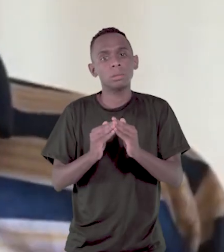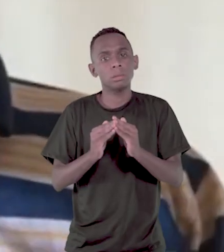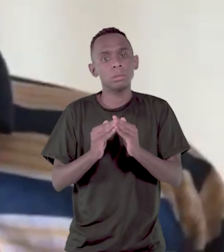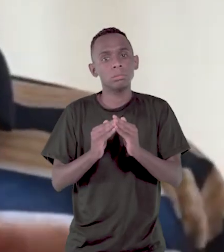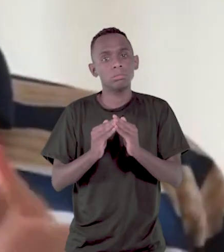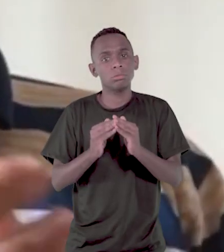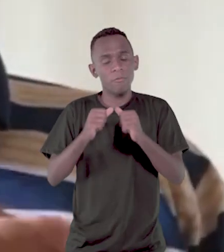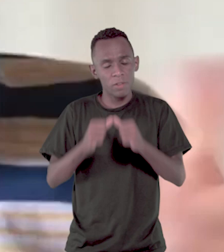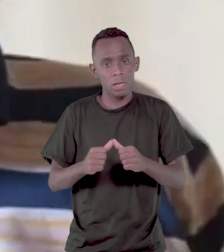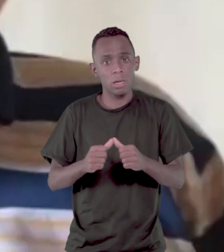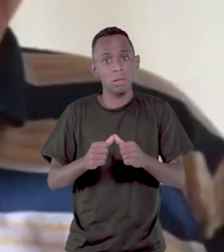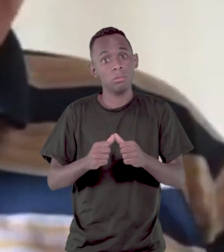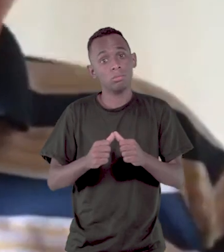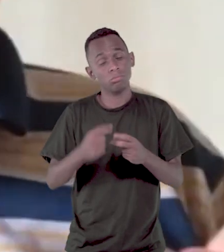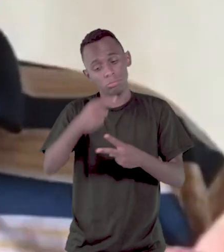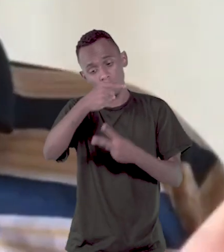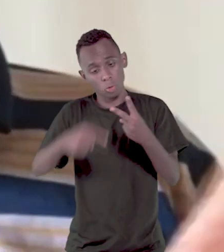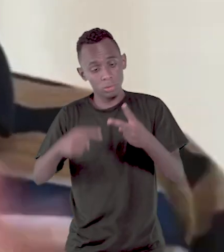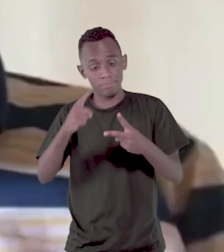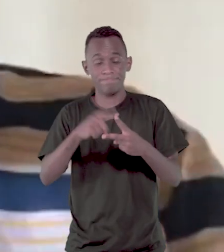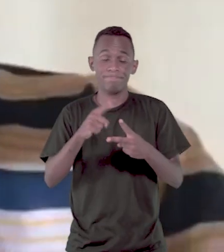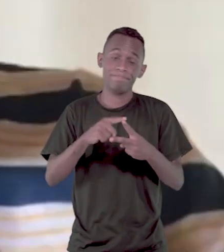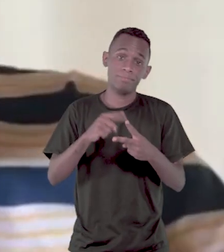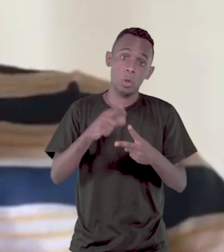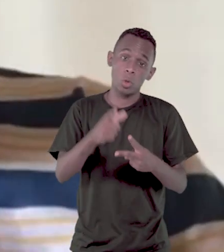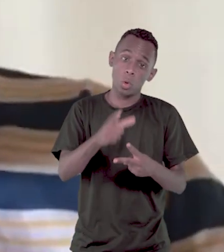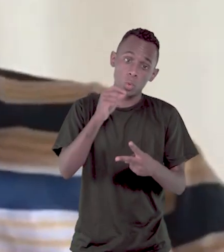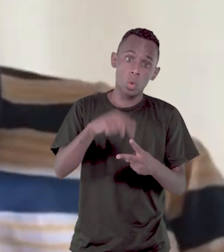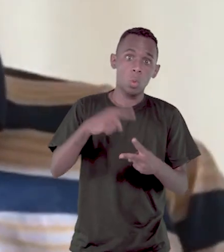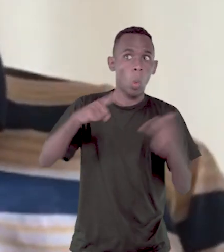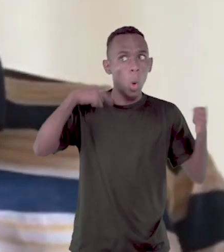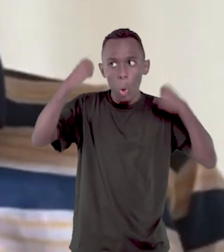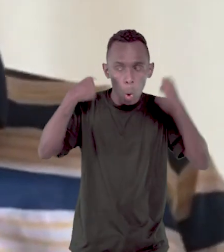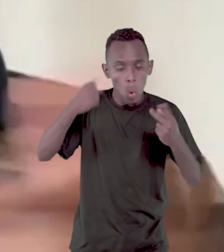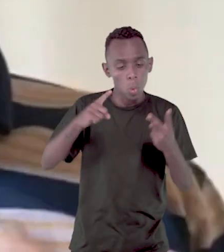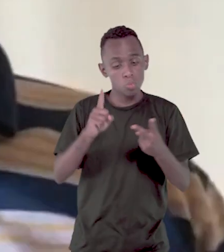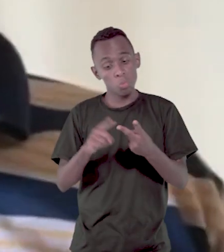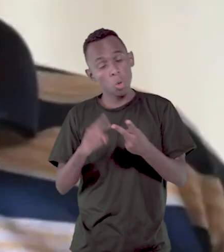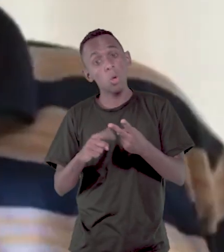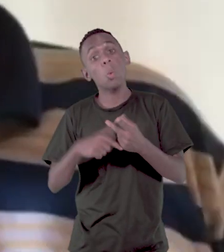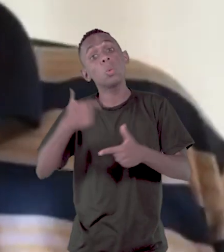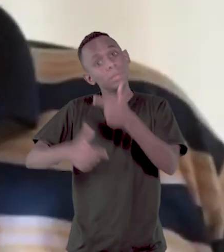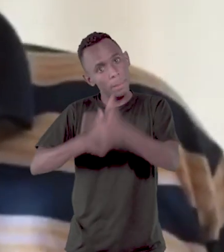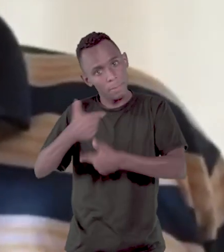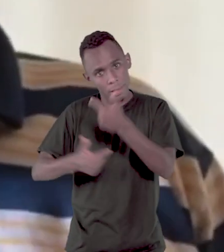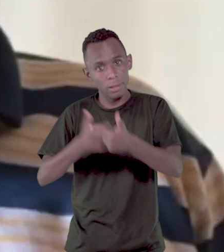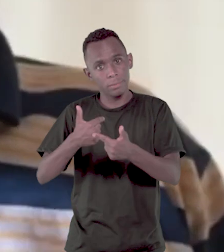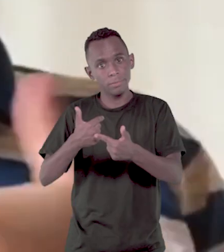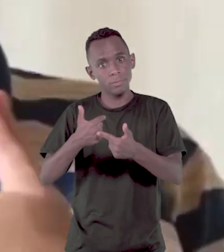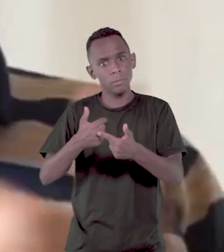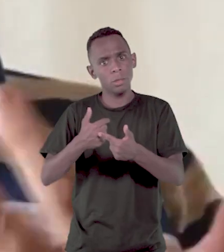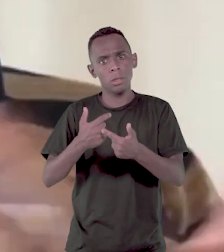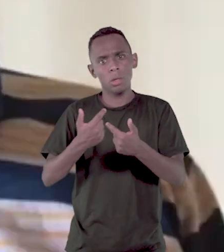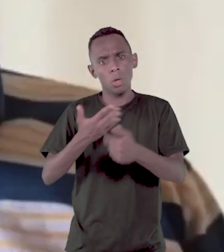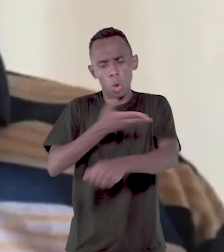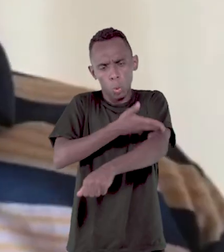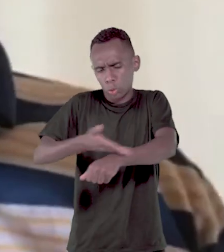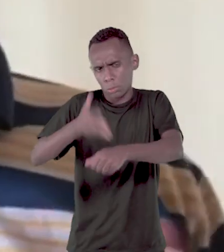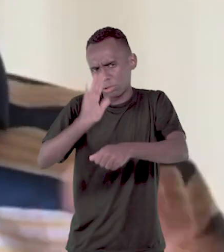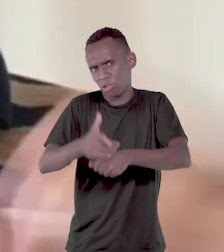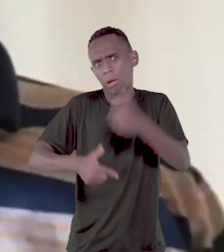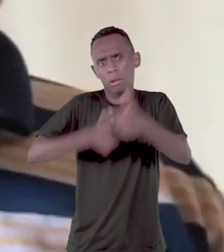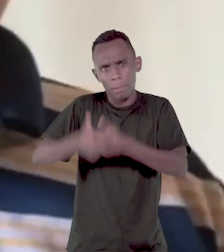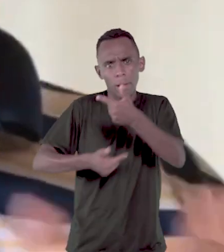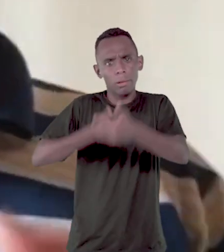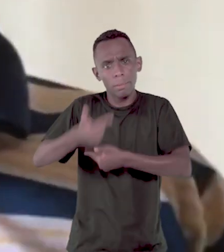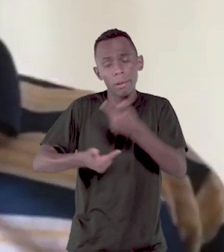recolhido mesmo, eu tinha 2 opções, né? Ou eu enlouquecia, né? Ou eu trabalhava. Como a gente está acostumado a